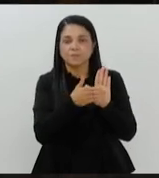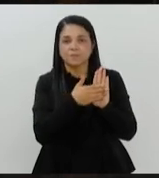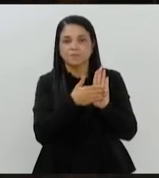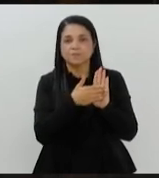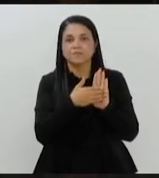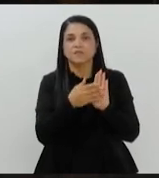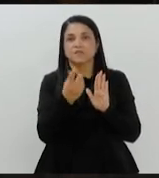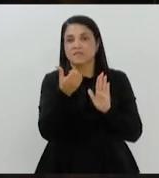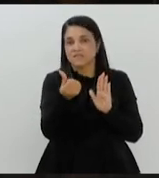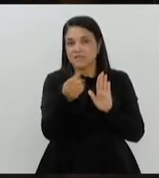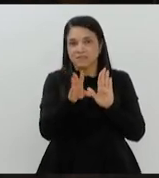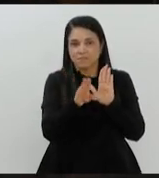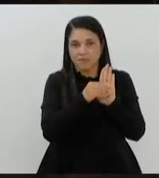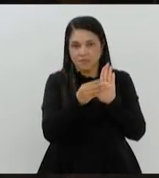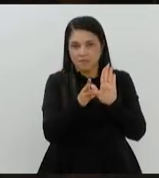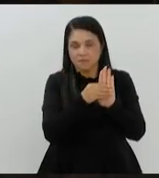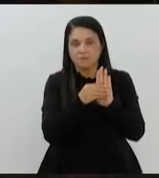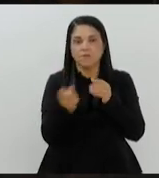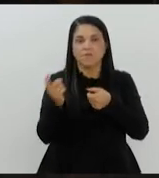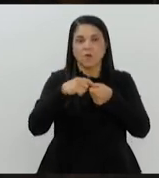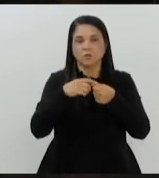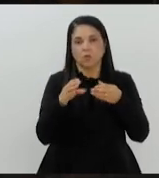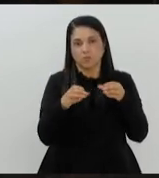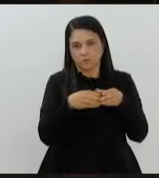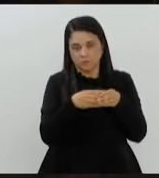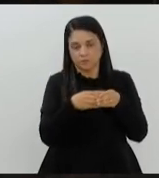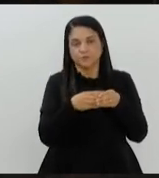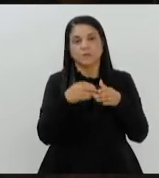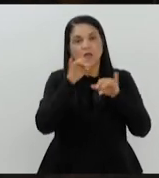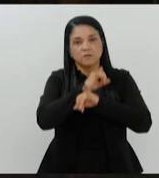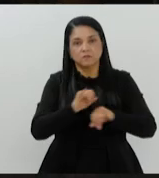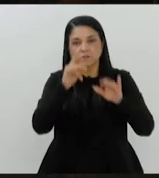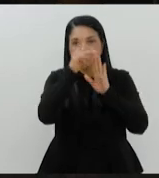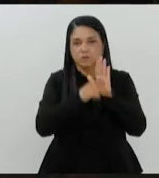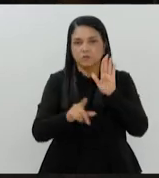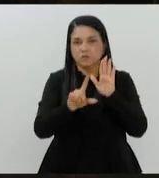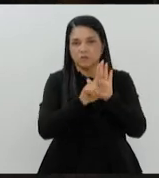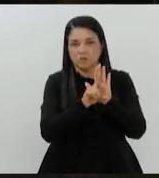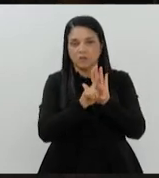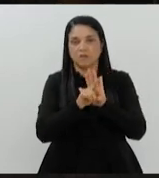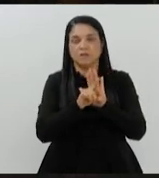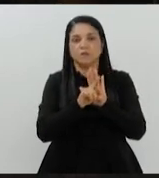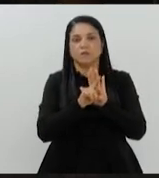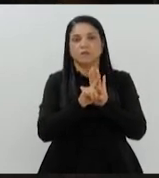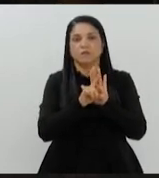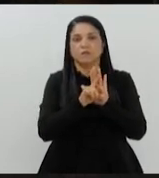recebeu 6 emendas e retorna às comissões. Anuncio. Projeto de lei número